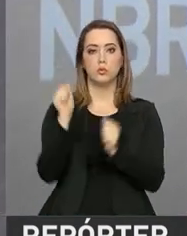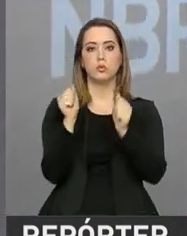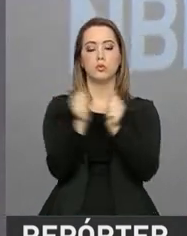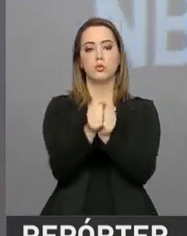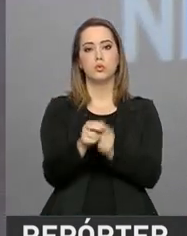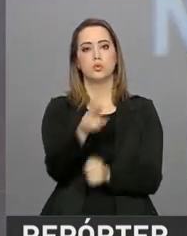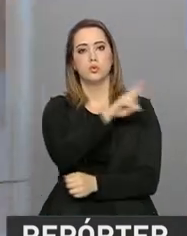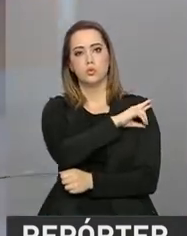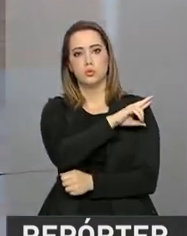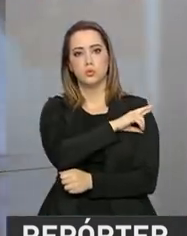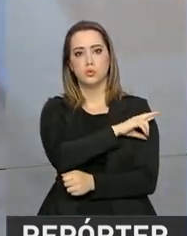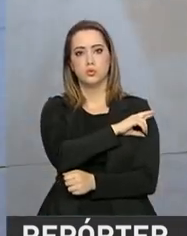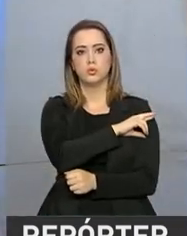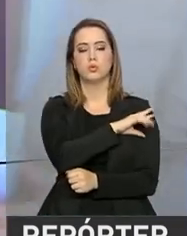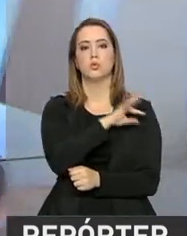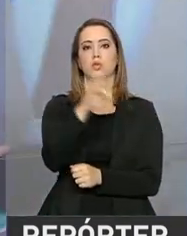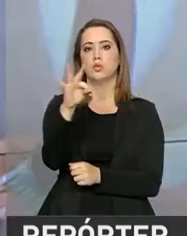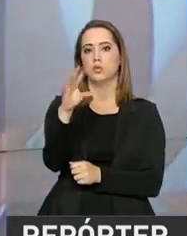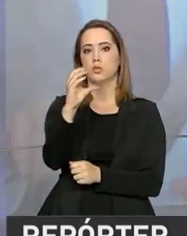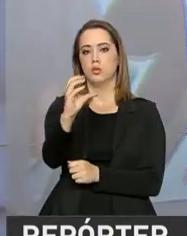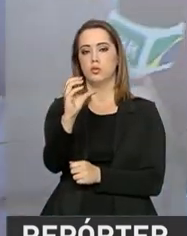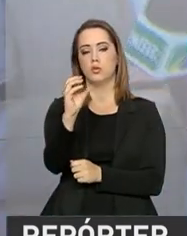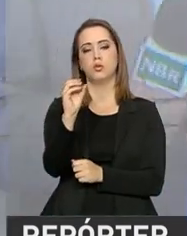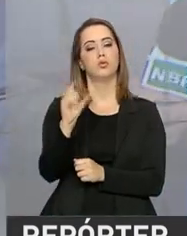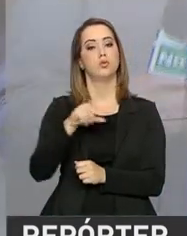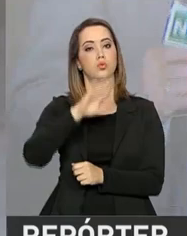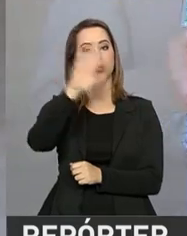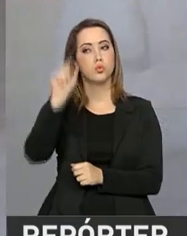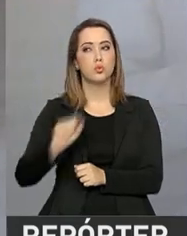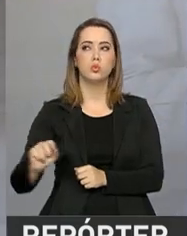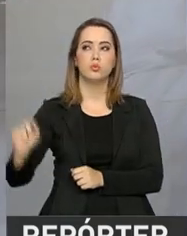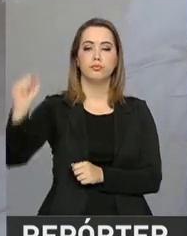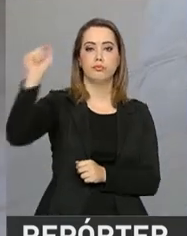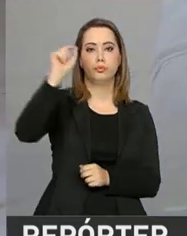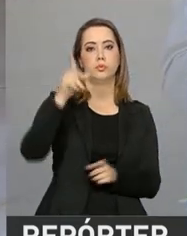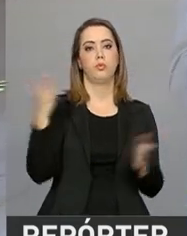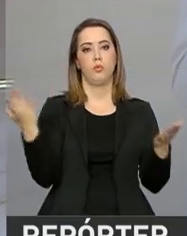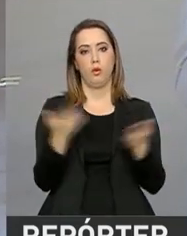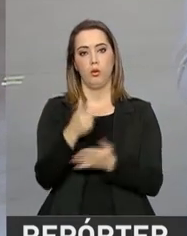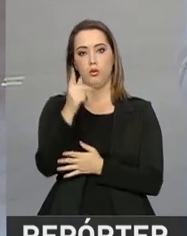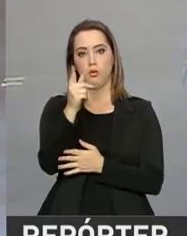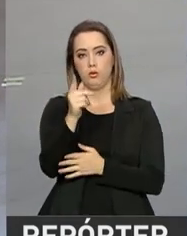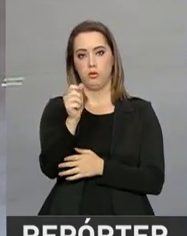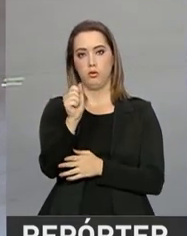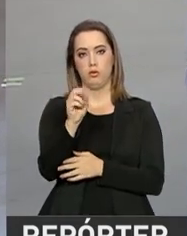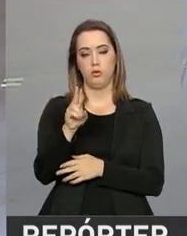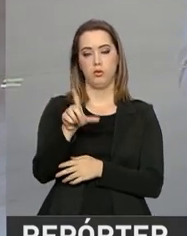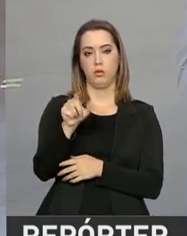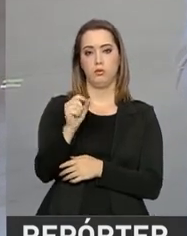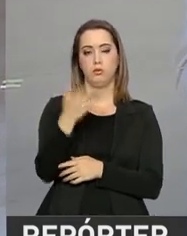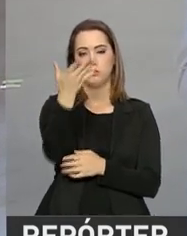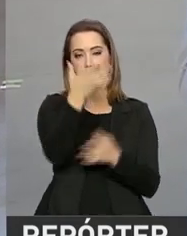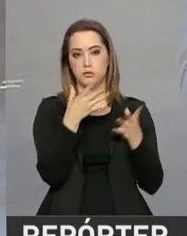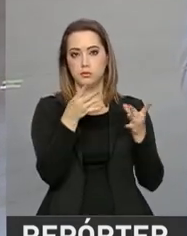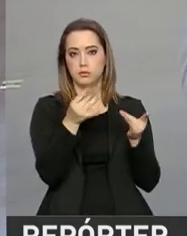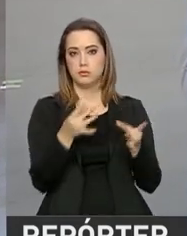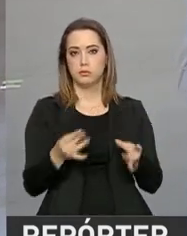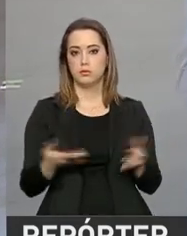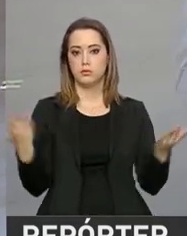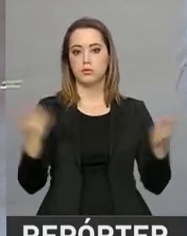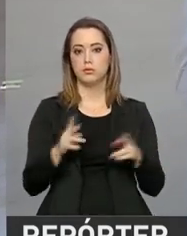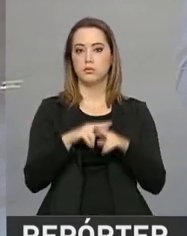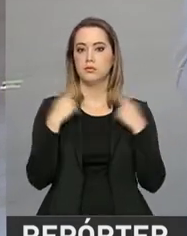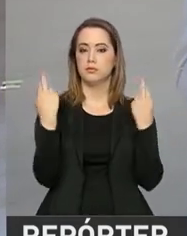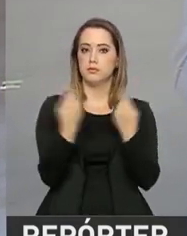Brasil. Vamos então conversar com o repórter Paulo La Sálvia, que está lá no Palácio Planalto. Ele tem as informações sobre essa reunião que